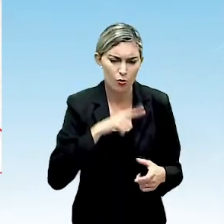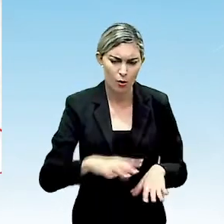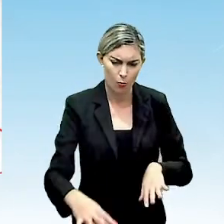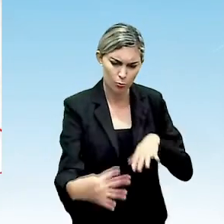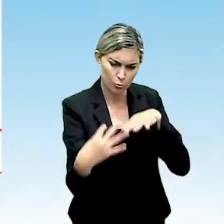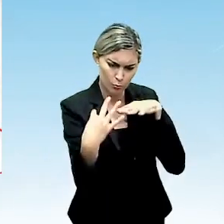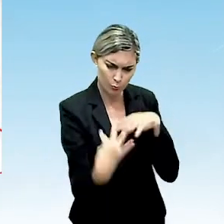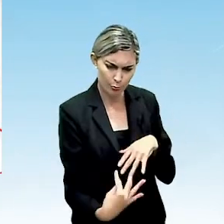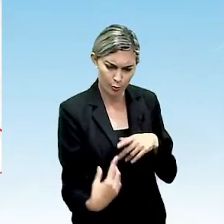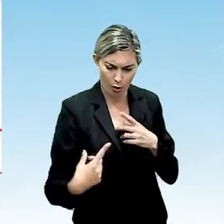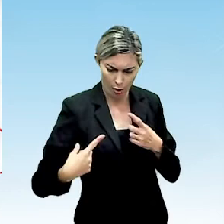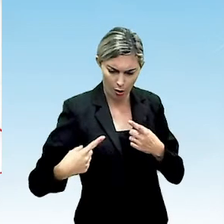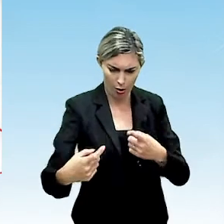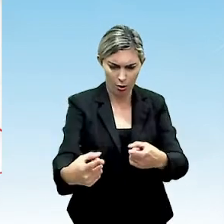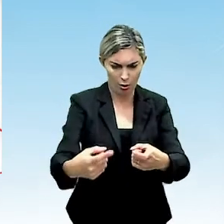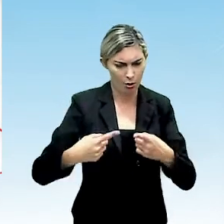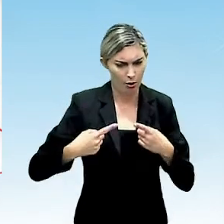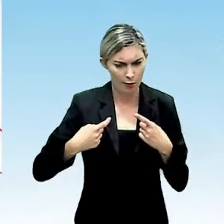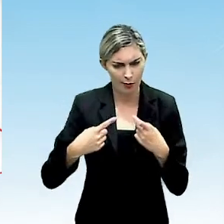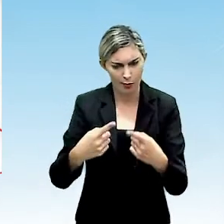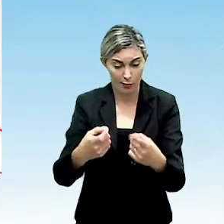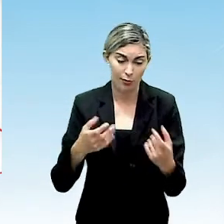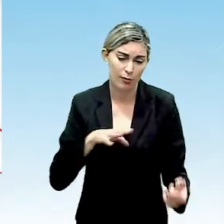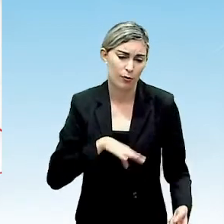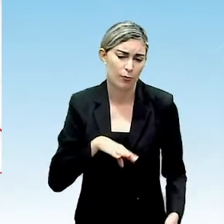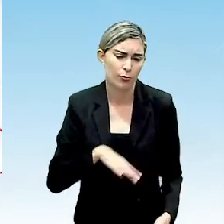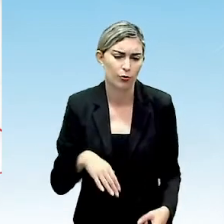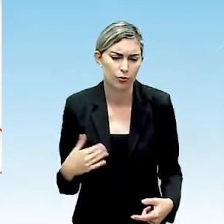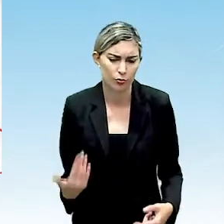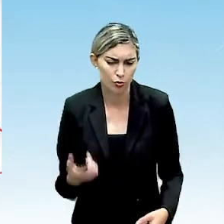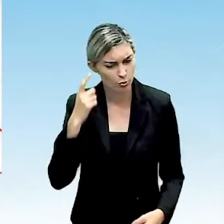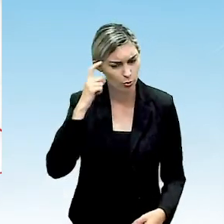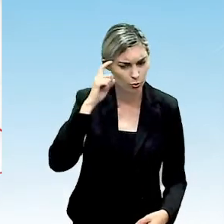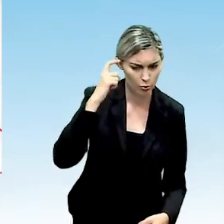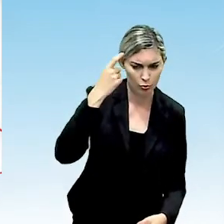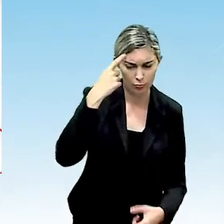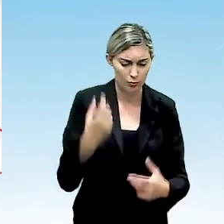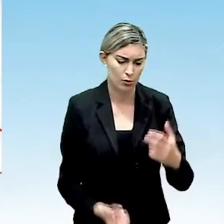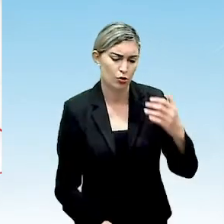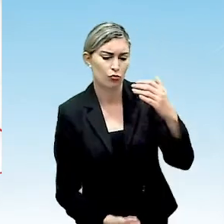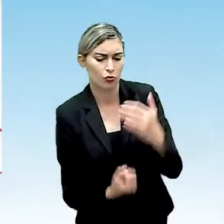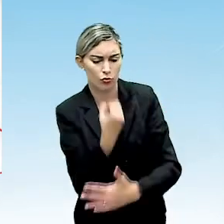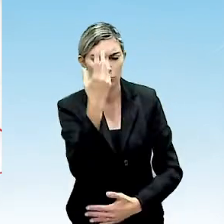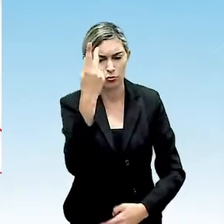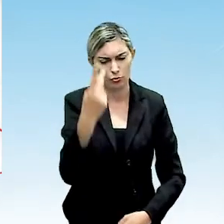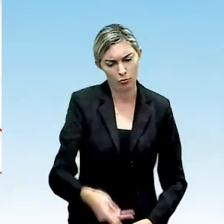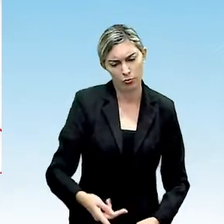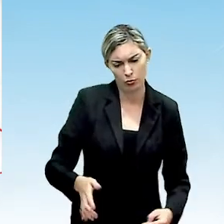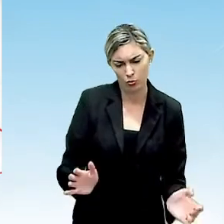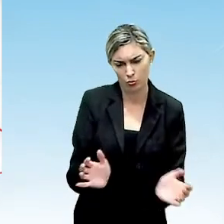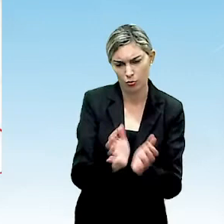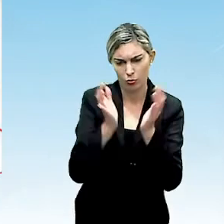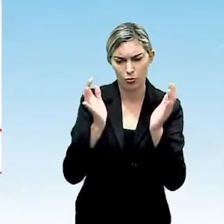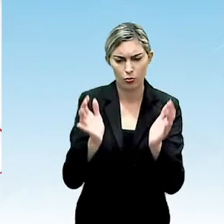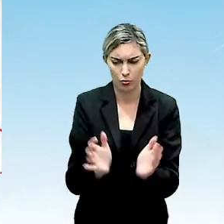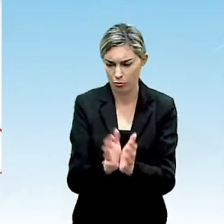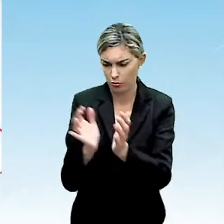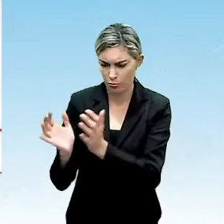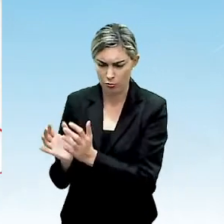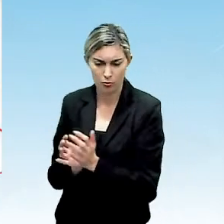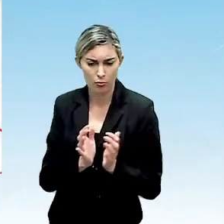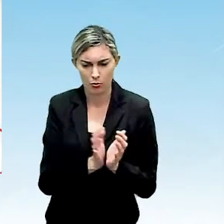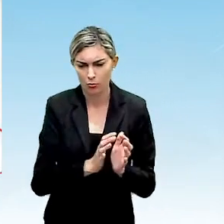frente e guerrear contra seus irmãos de sangue portugueses? Né? Então, na dúvida, surgem aqui grupos, né,